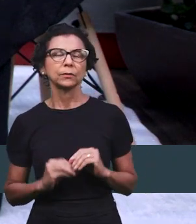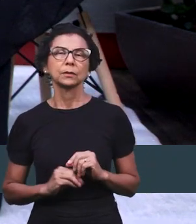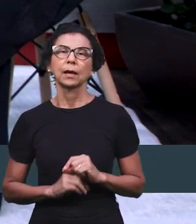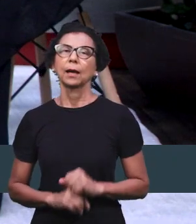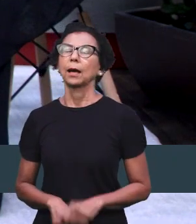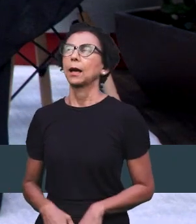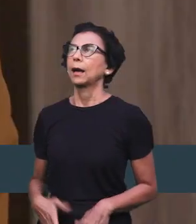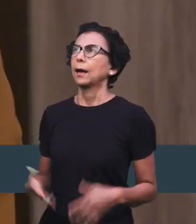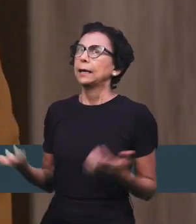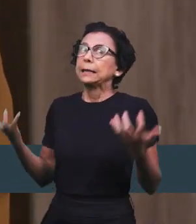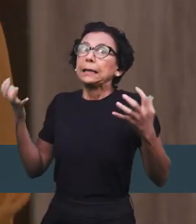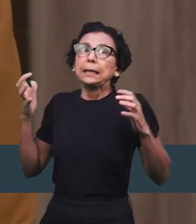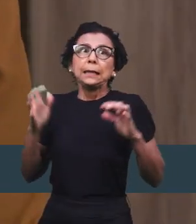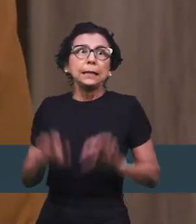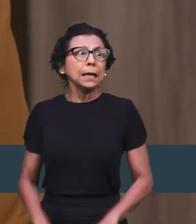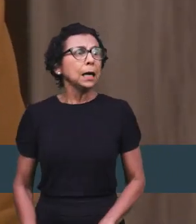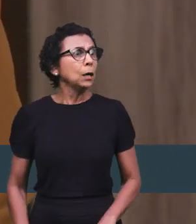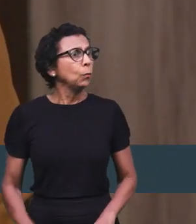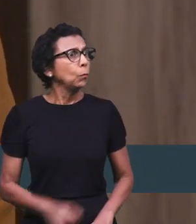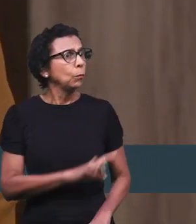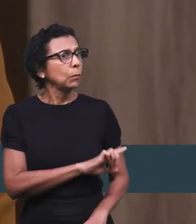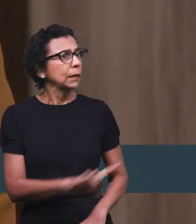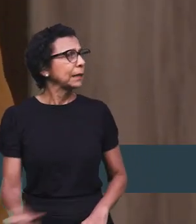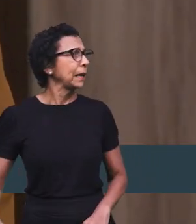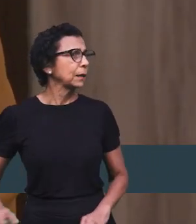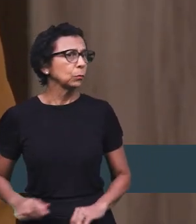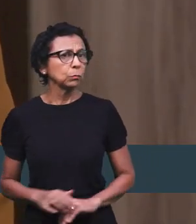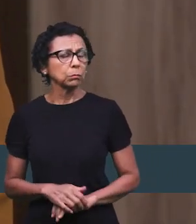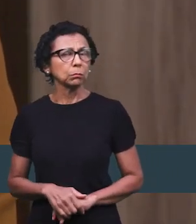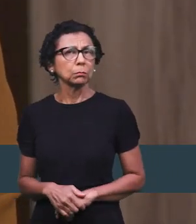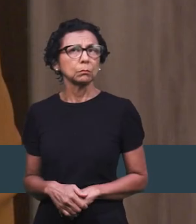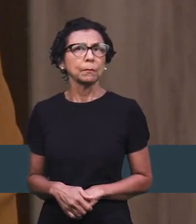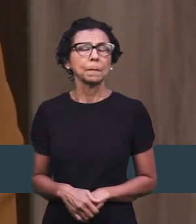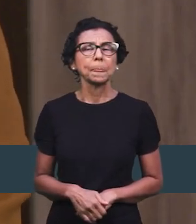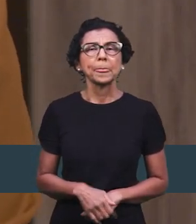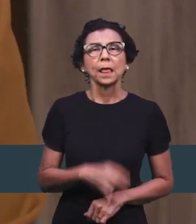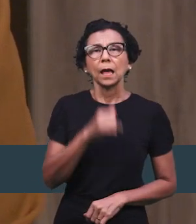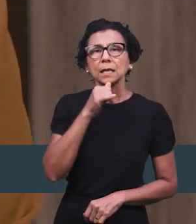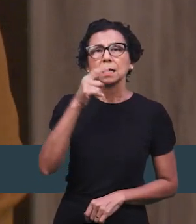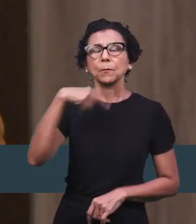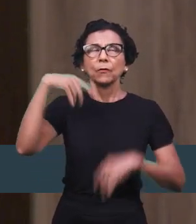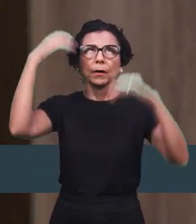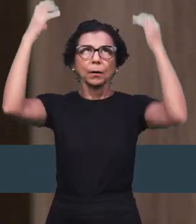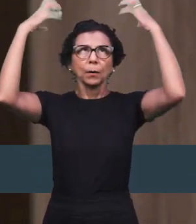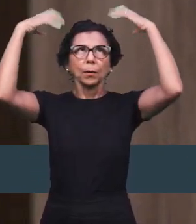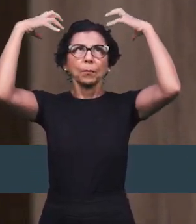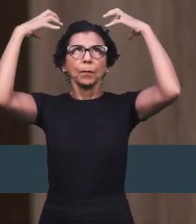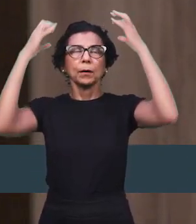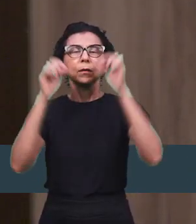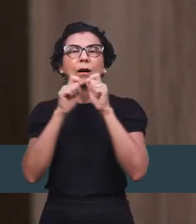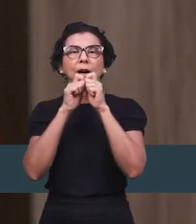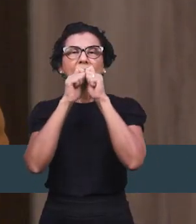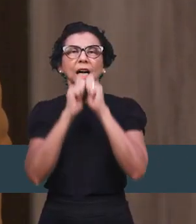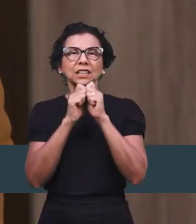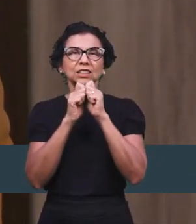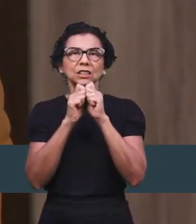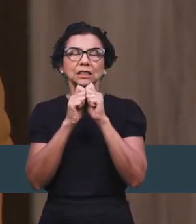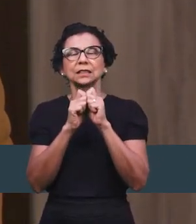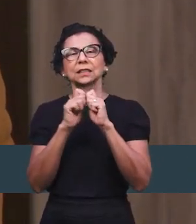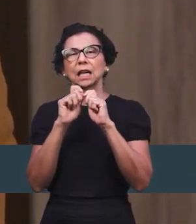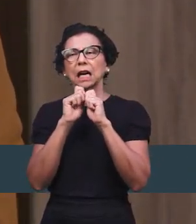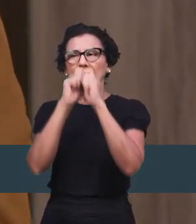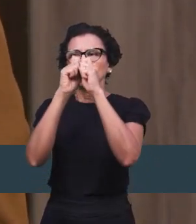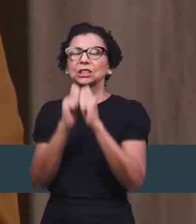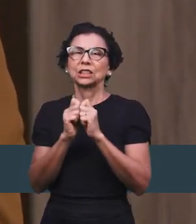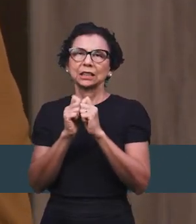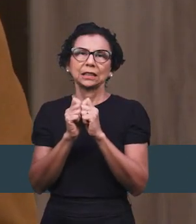aos pouquinhos. Então tira para tomar banho, né? O ideal para dormir, que nem você vai ver, nem ninguém vai ver, né?